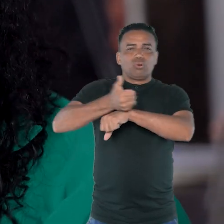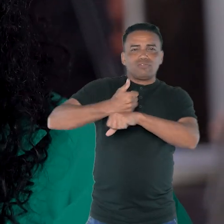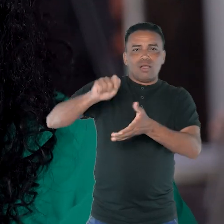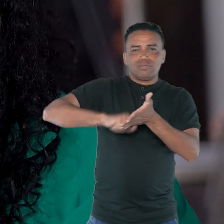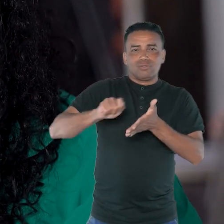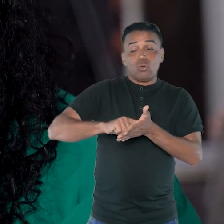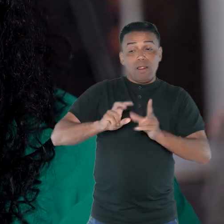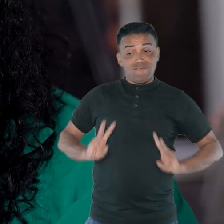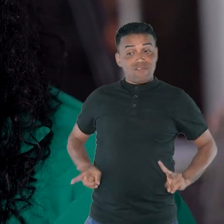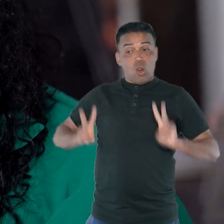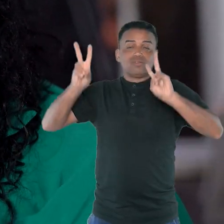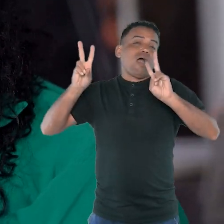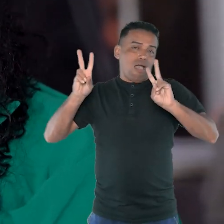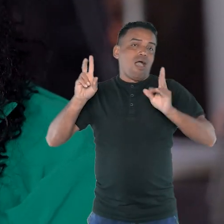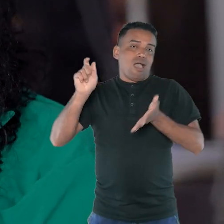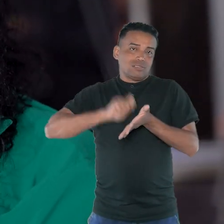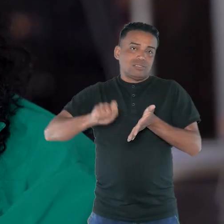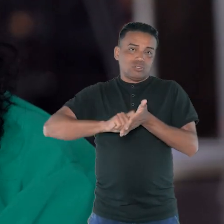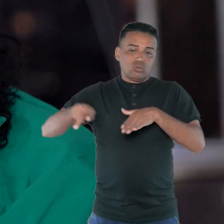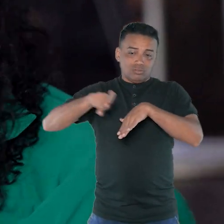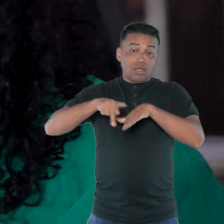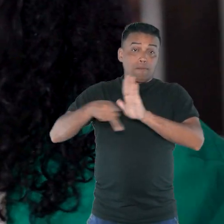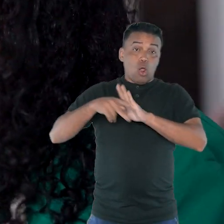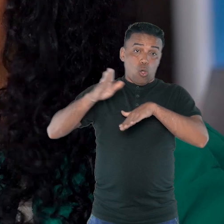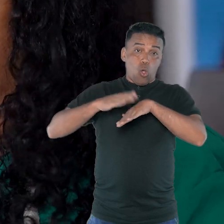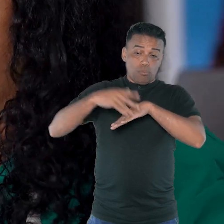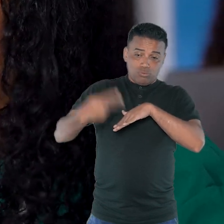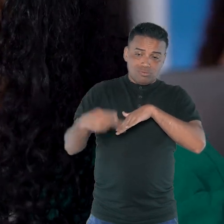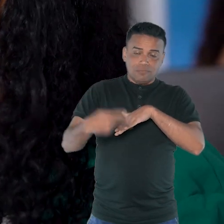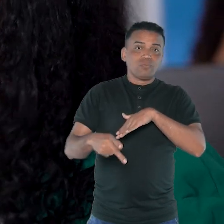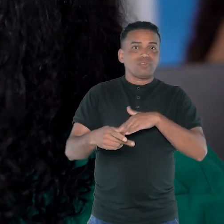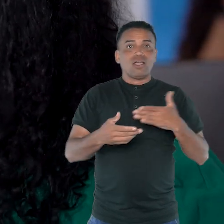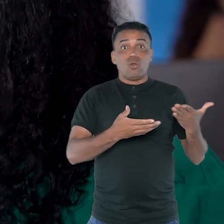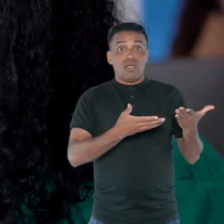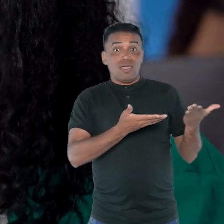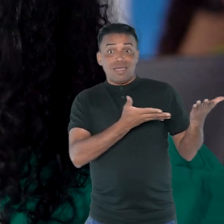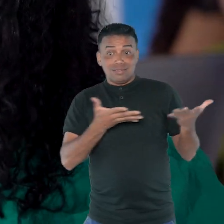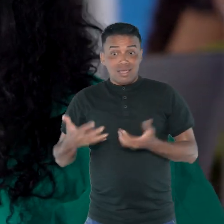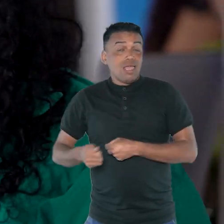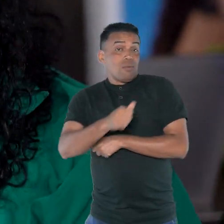valorizar os nossos escritores, sabe? E nós recebemos os alunos aqui num trabalho de educação